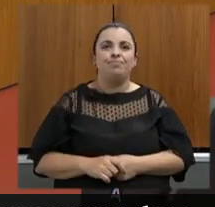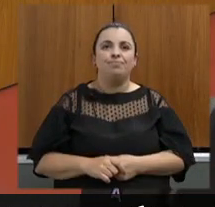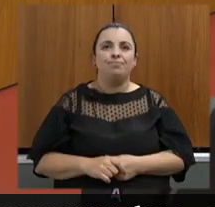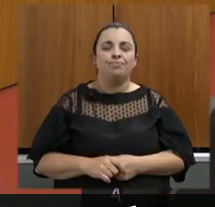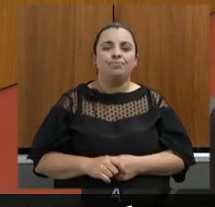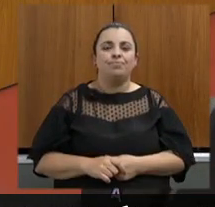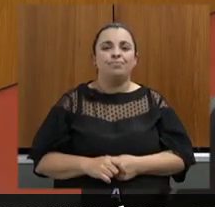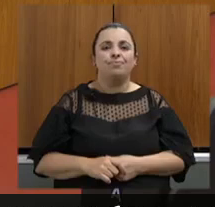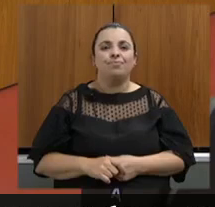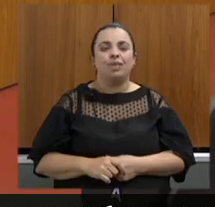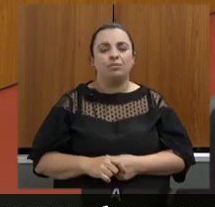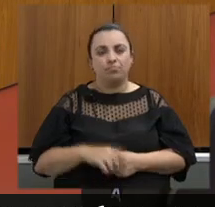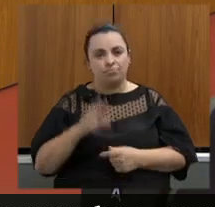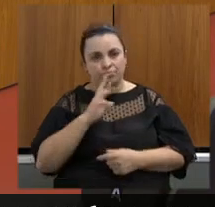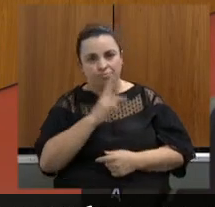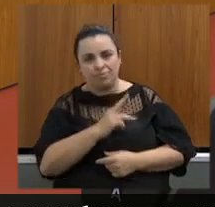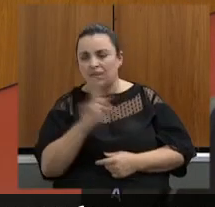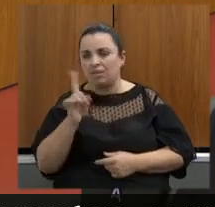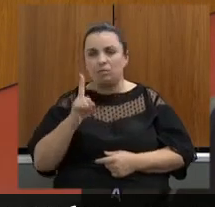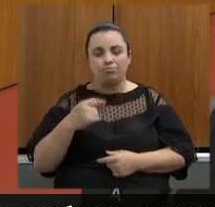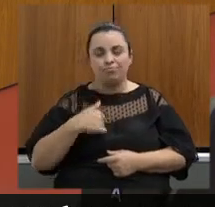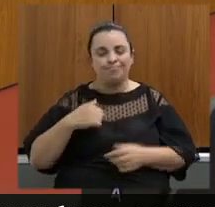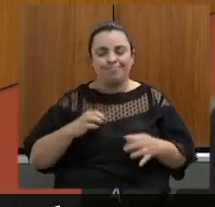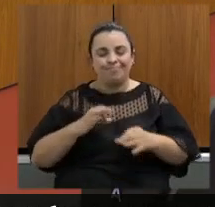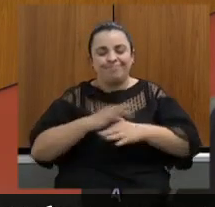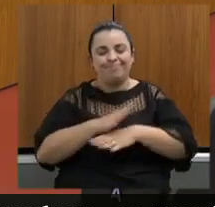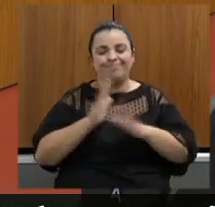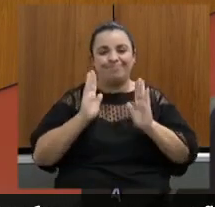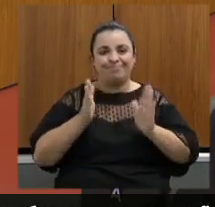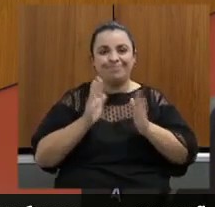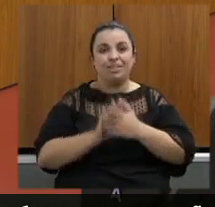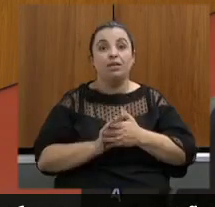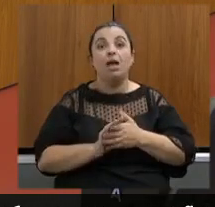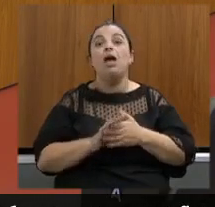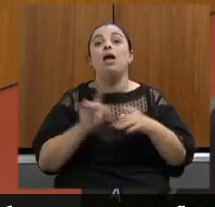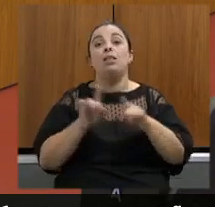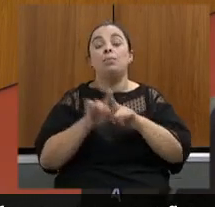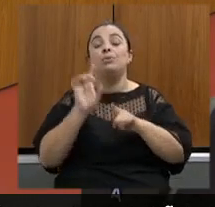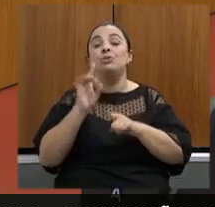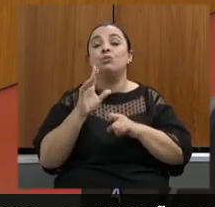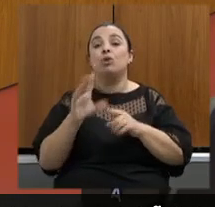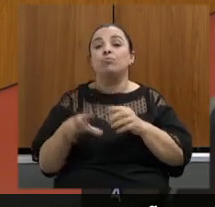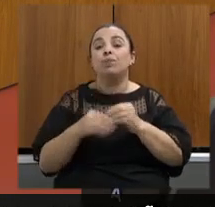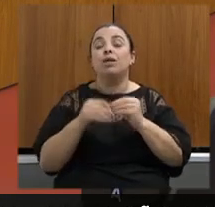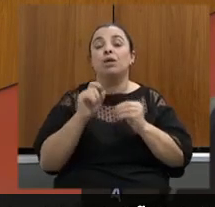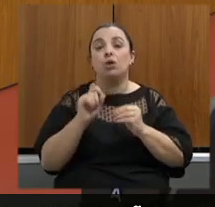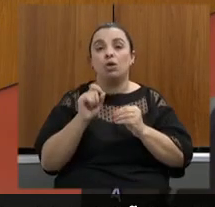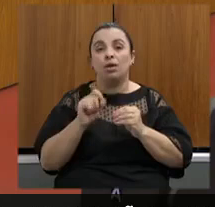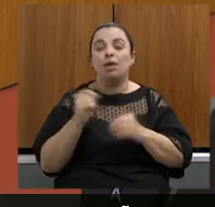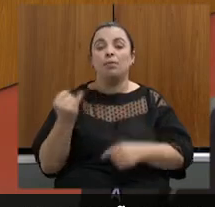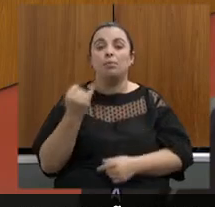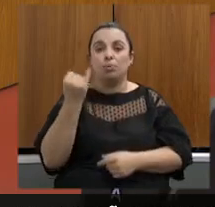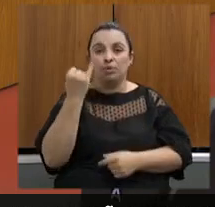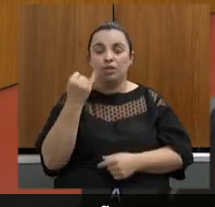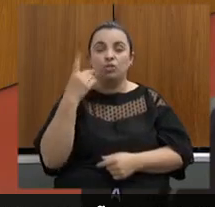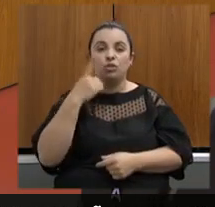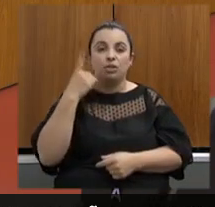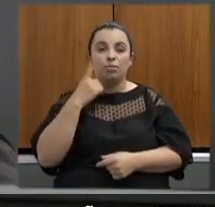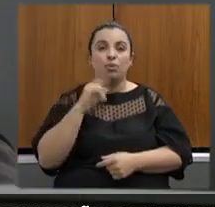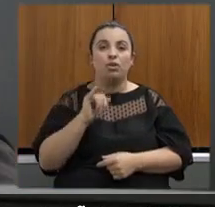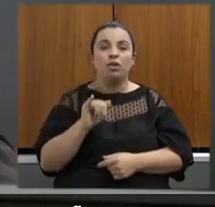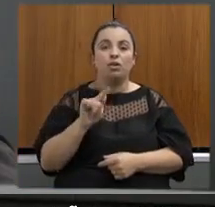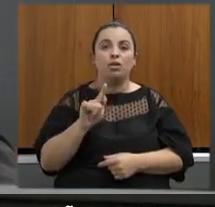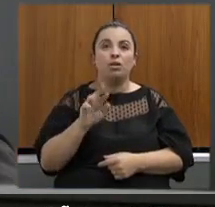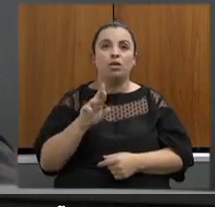sou o presidente me sinto satisfeito e só dizer disso também era um ponto importante o que o deputado aí colega